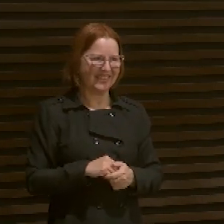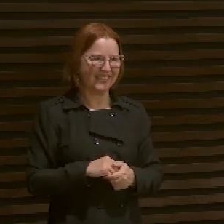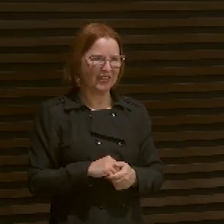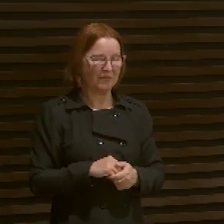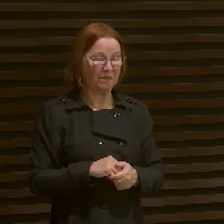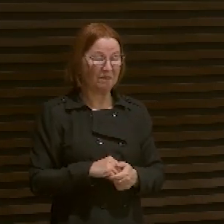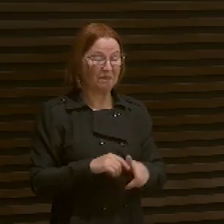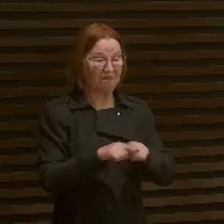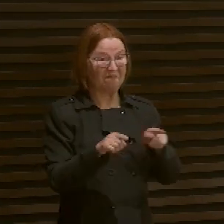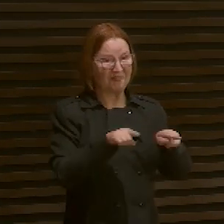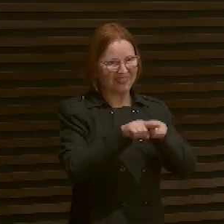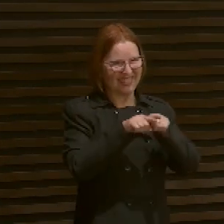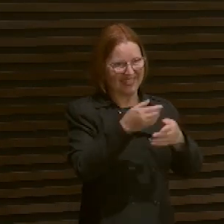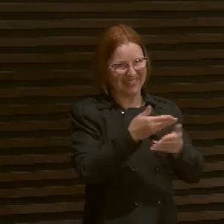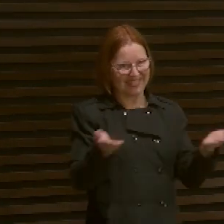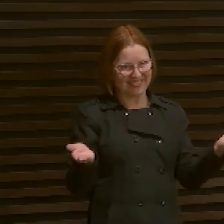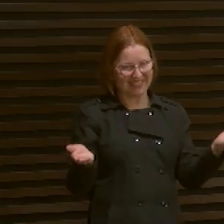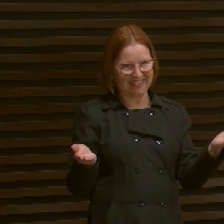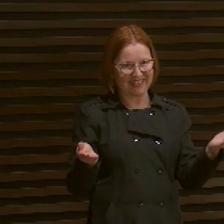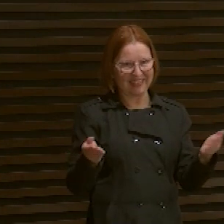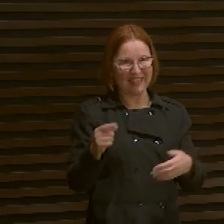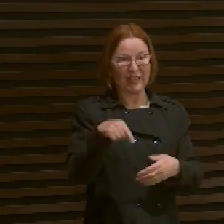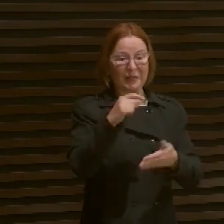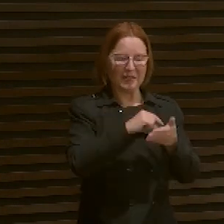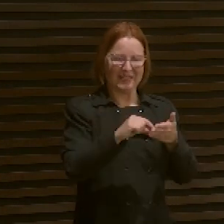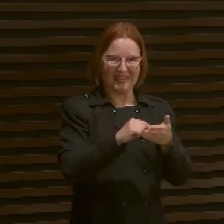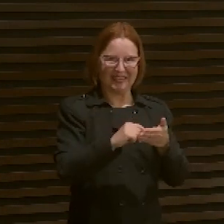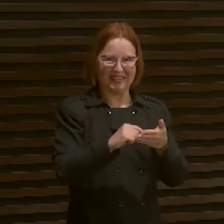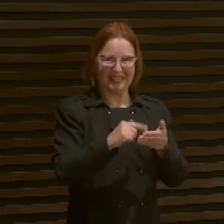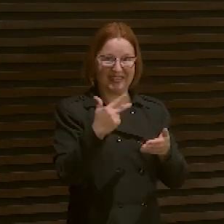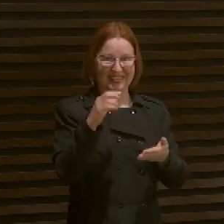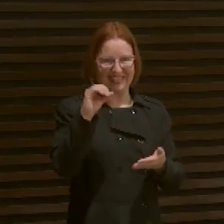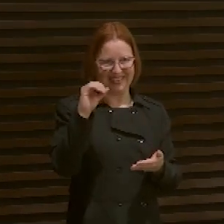Mas, irmãos, como a gente vai ver no próximo verso, verso 30,